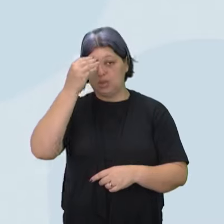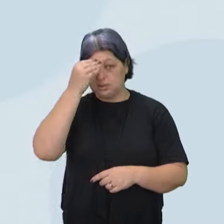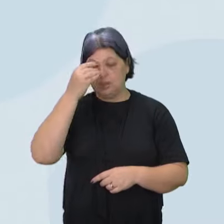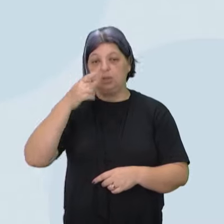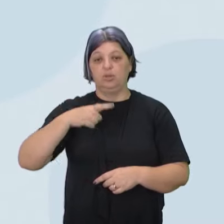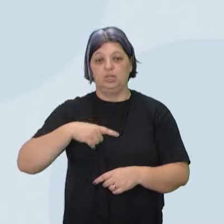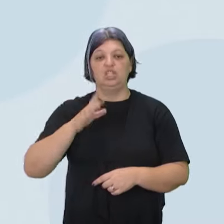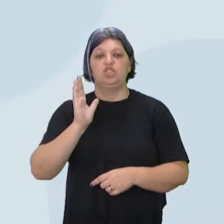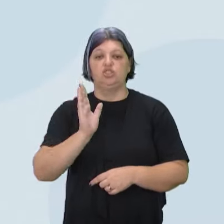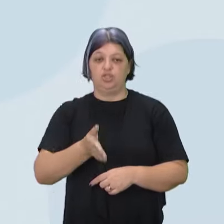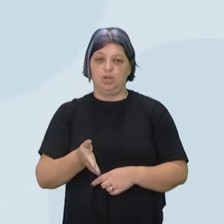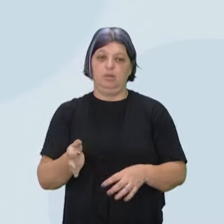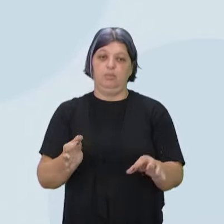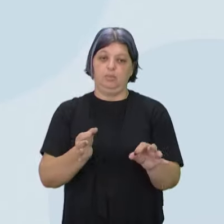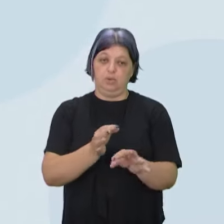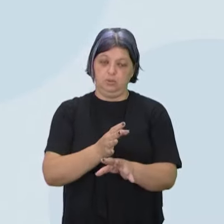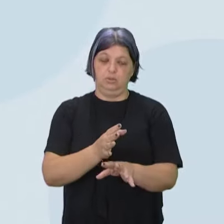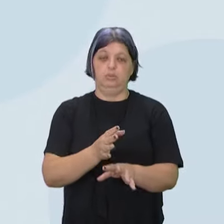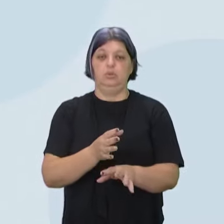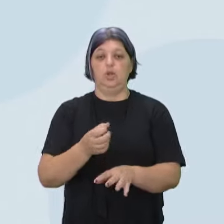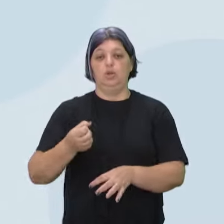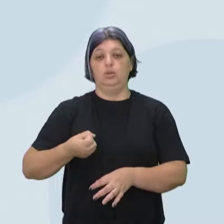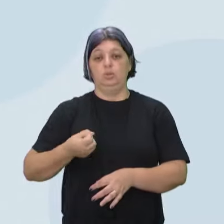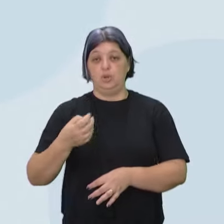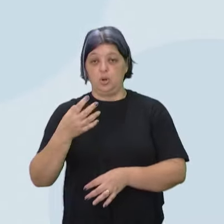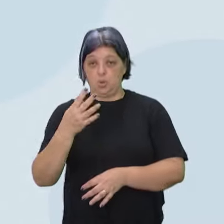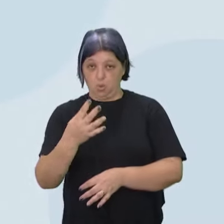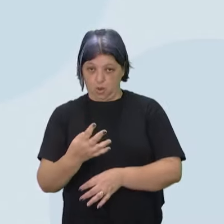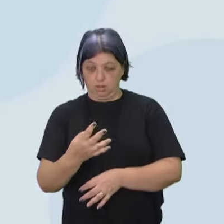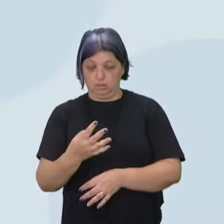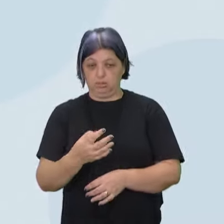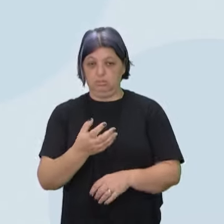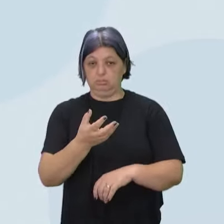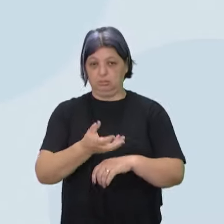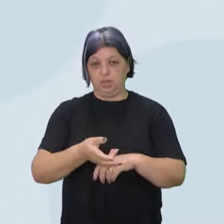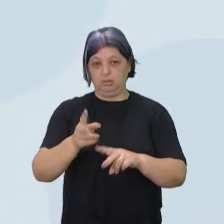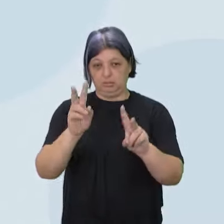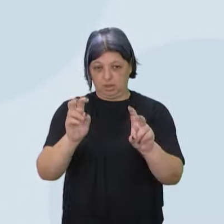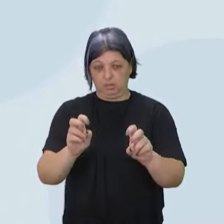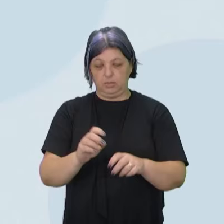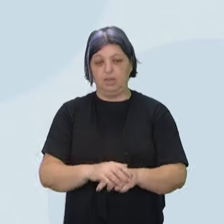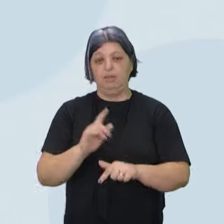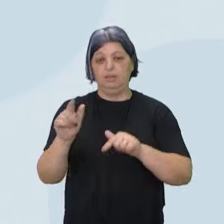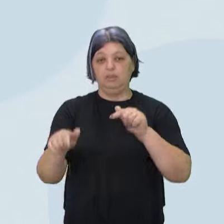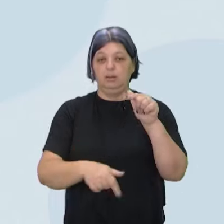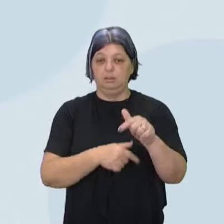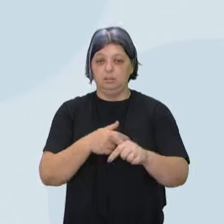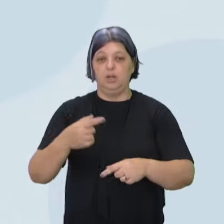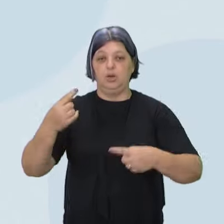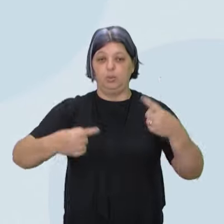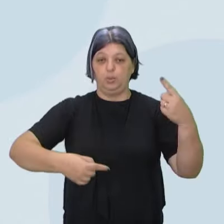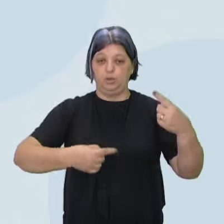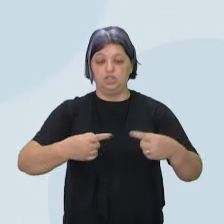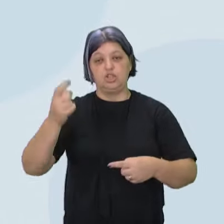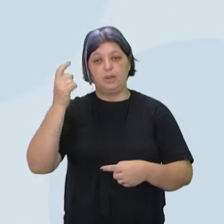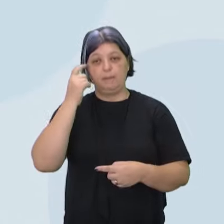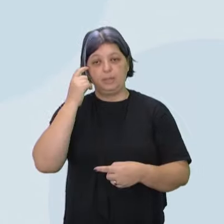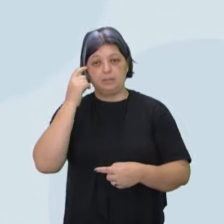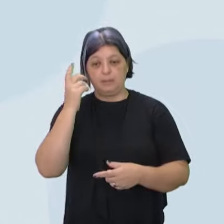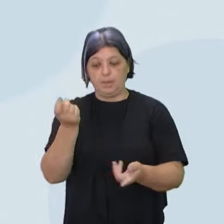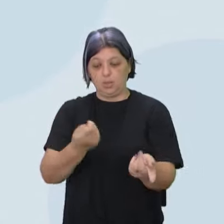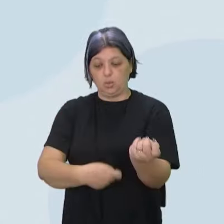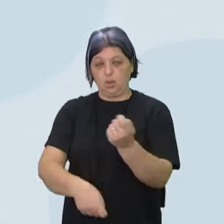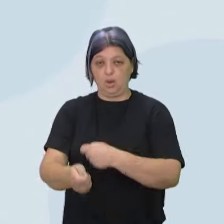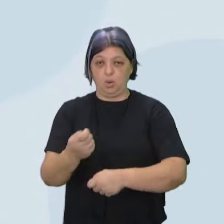já o componente de número 4, cujo título, né, é Trabalho, Política e Pensamento Econômico,